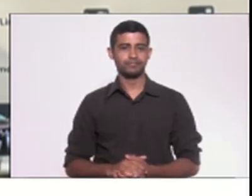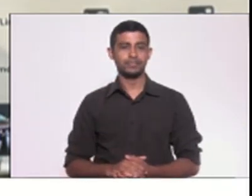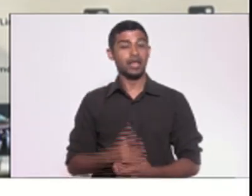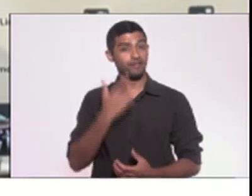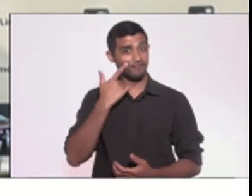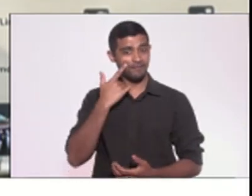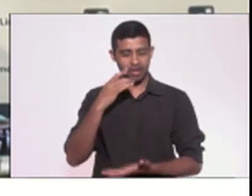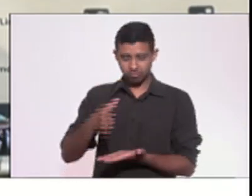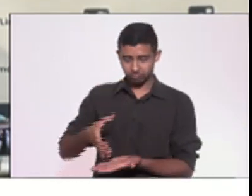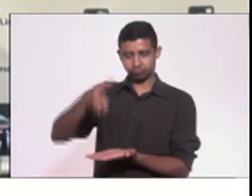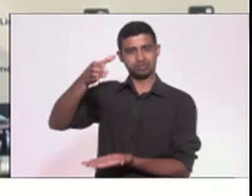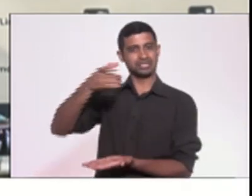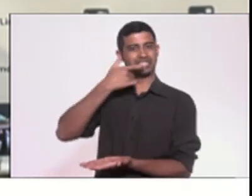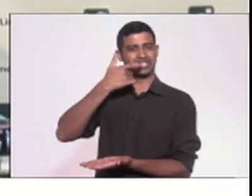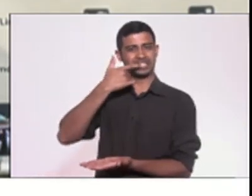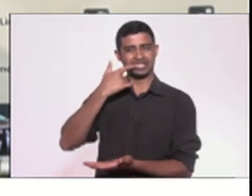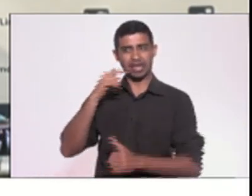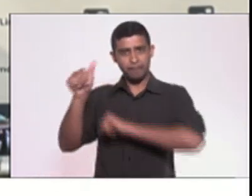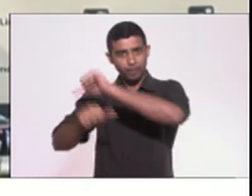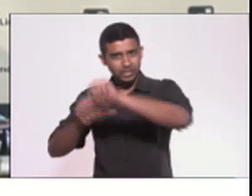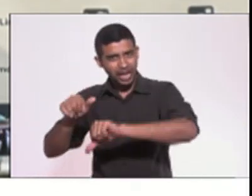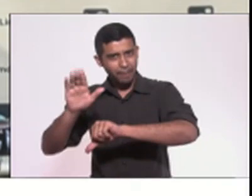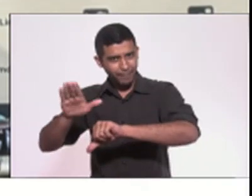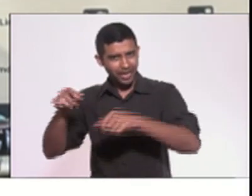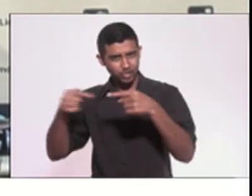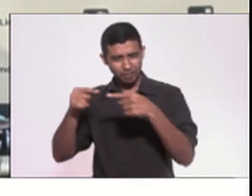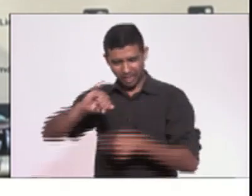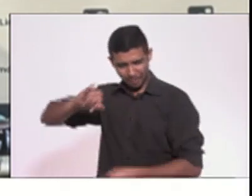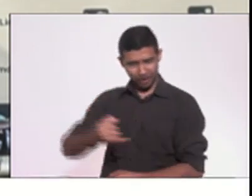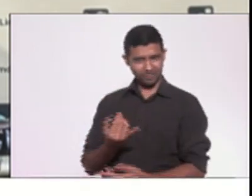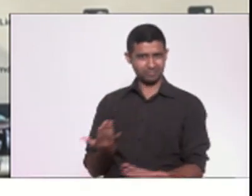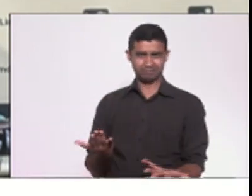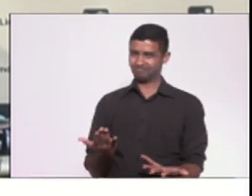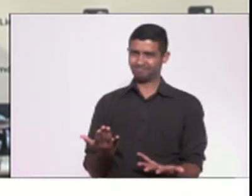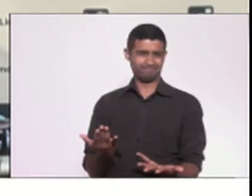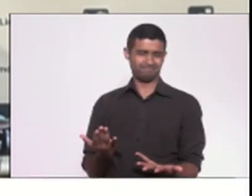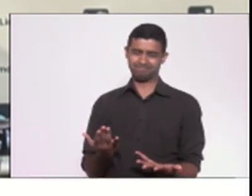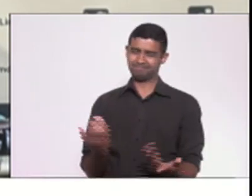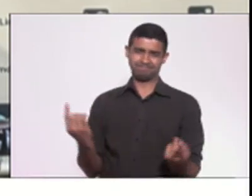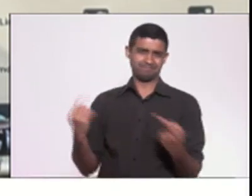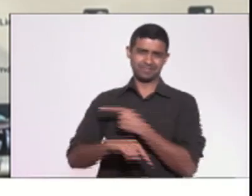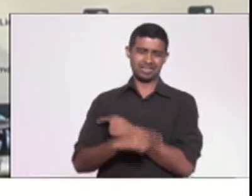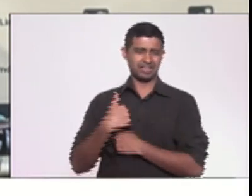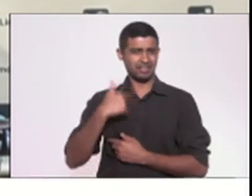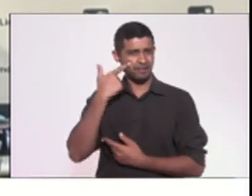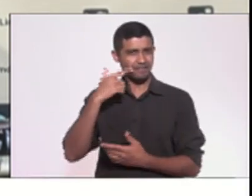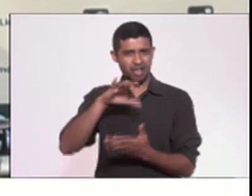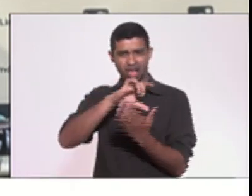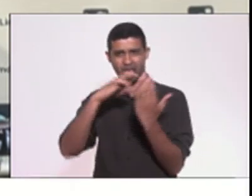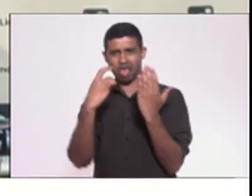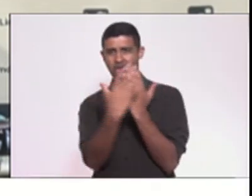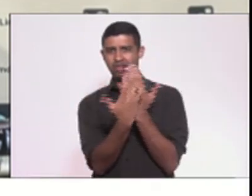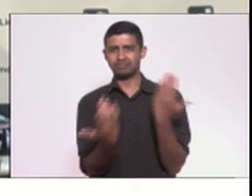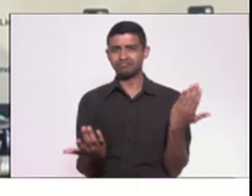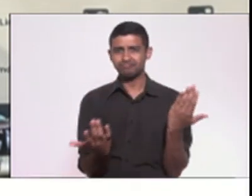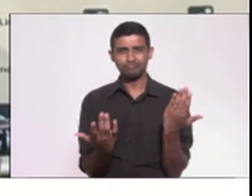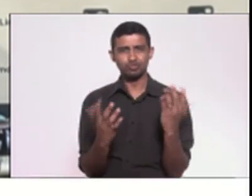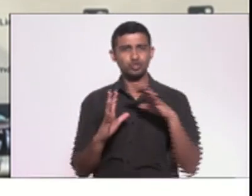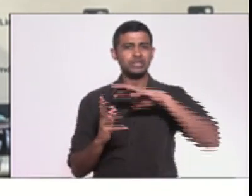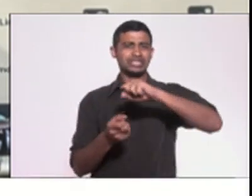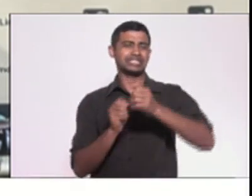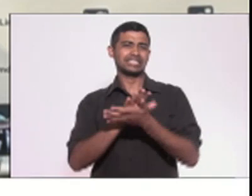mas não era reciclável. Então não era tão uma embalagem sustentável. E outras que,